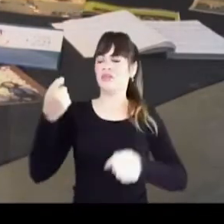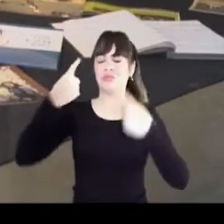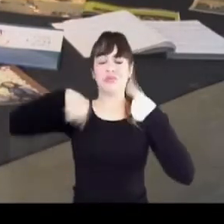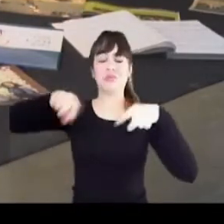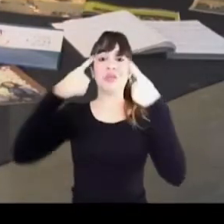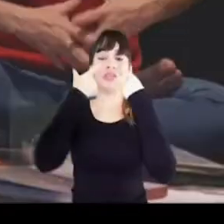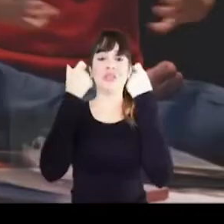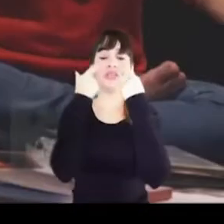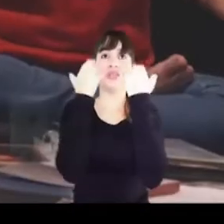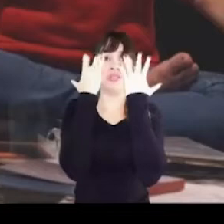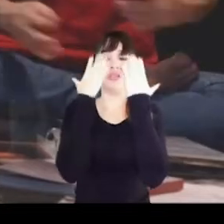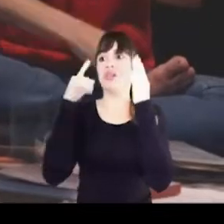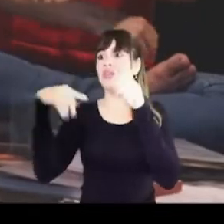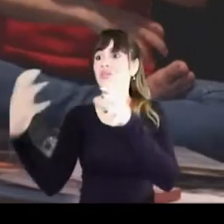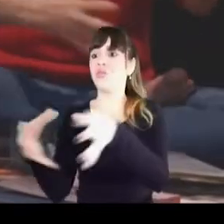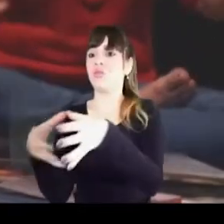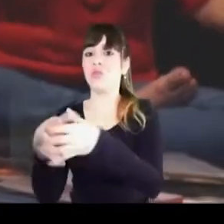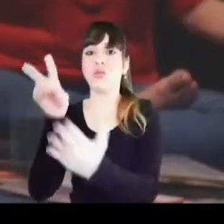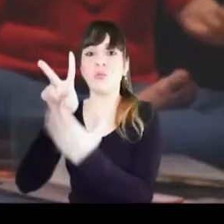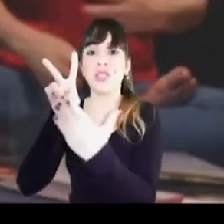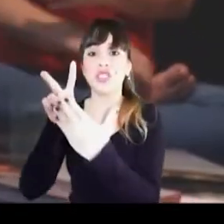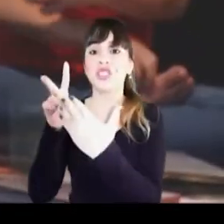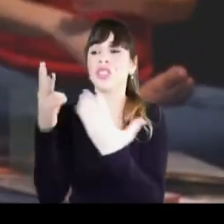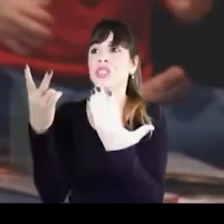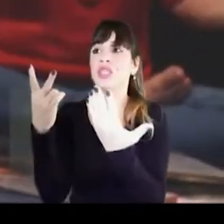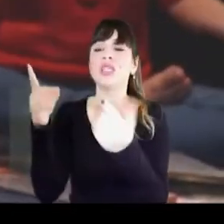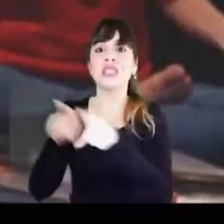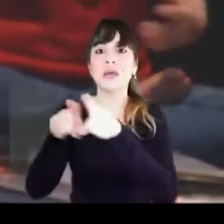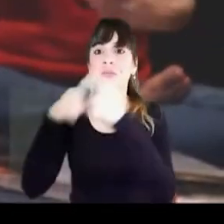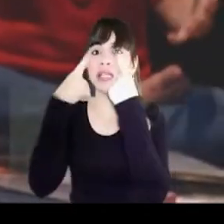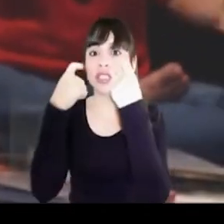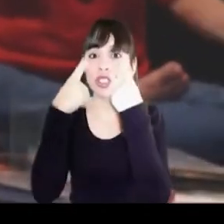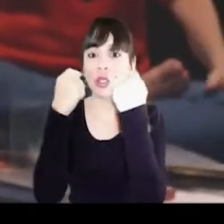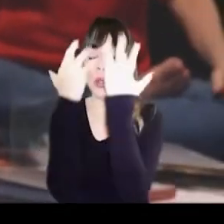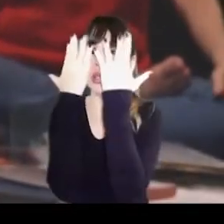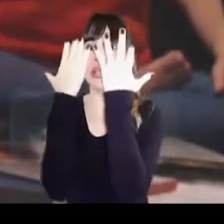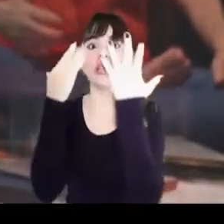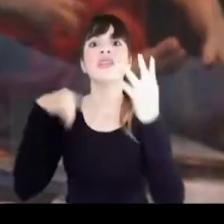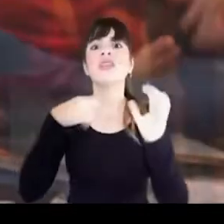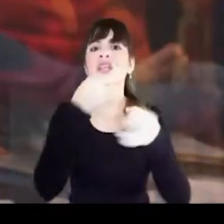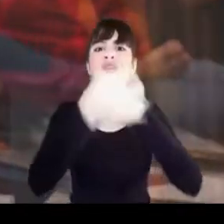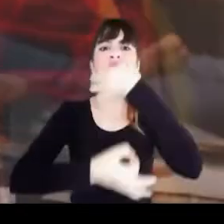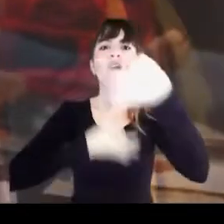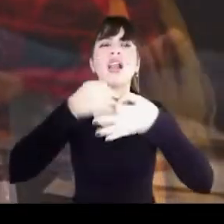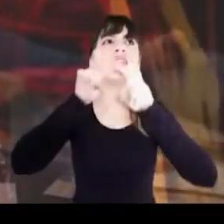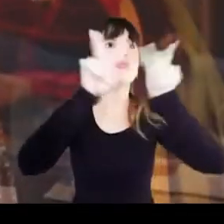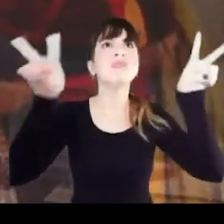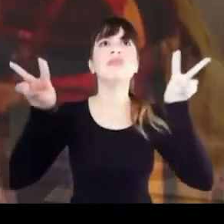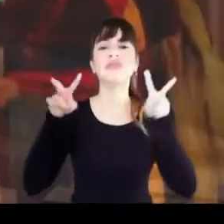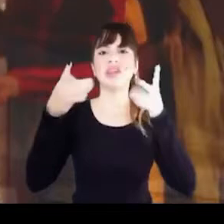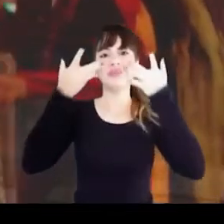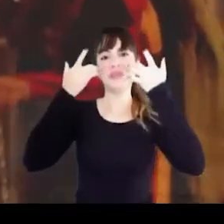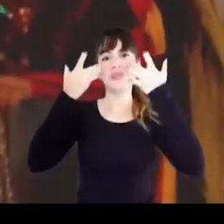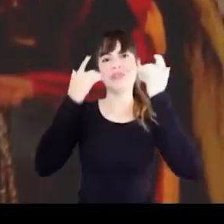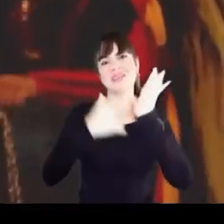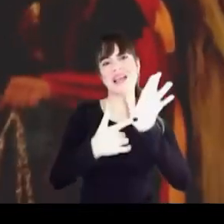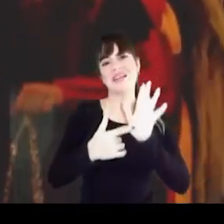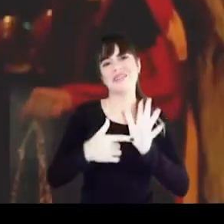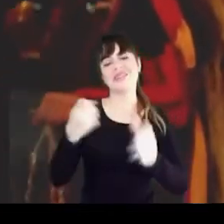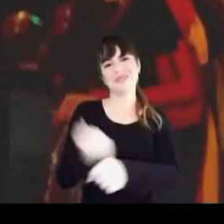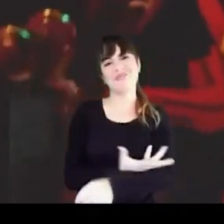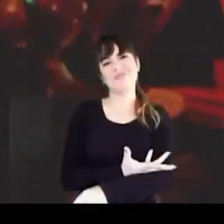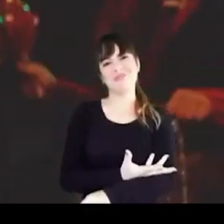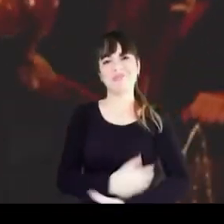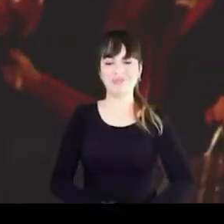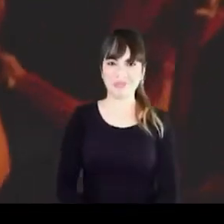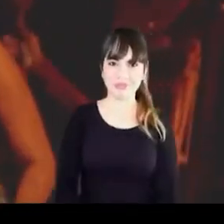apresentação. A gente chorando, eles dando depoimentos belíssimos, né? Sobre o que era estar vendo aquele